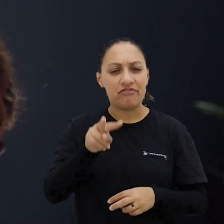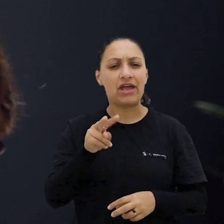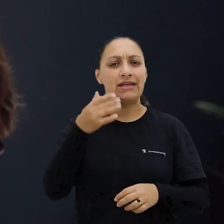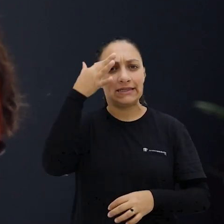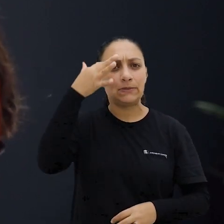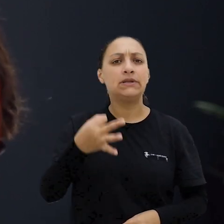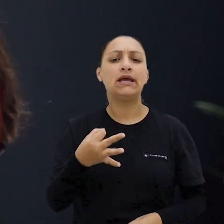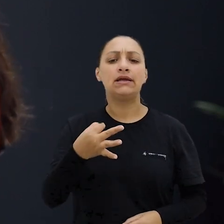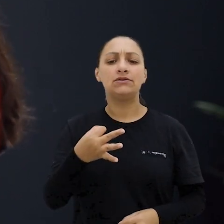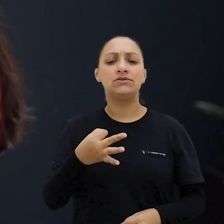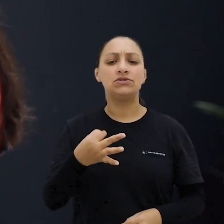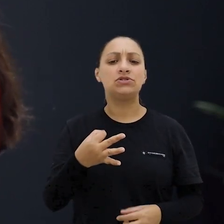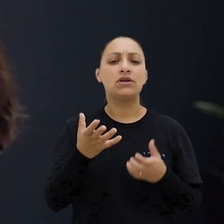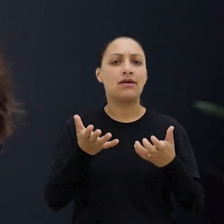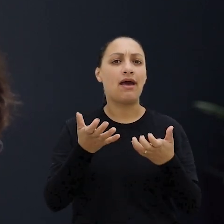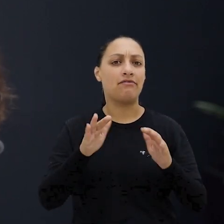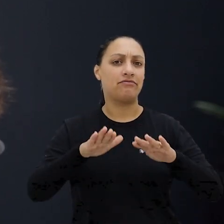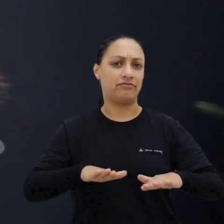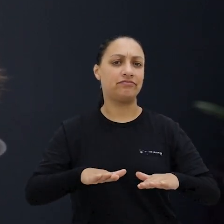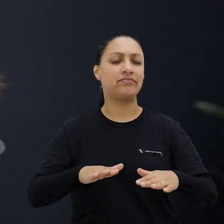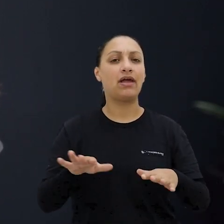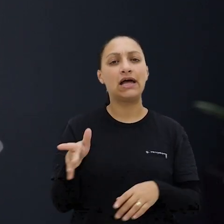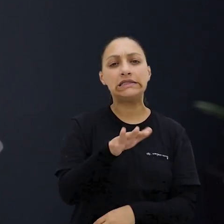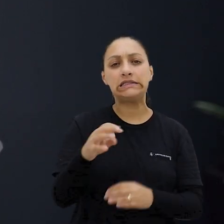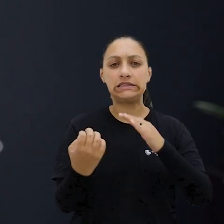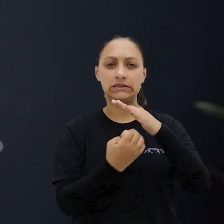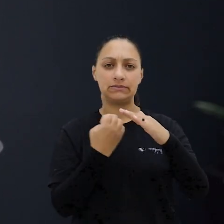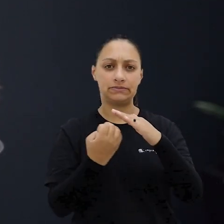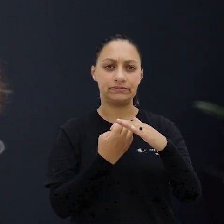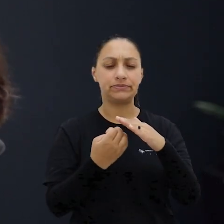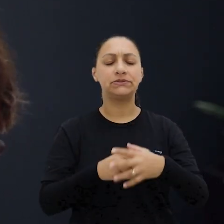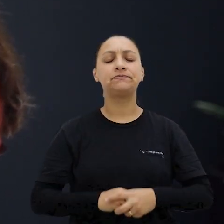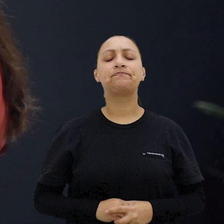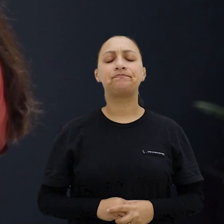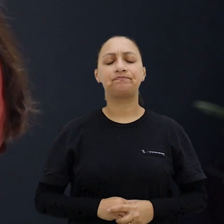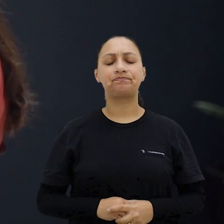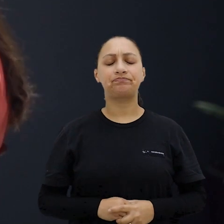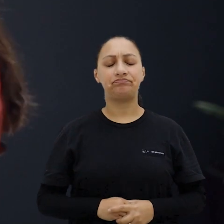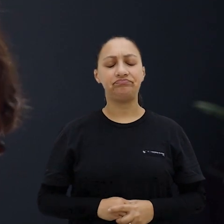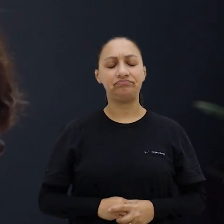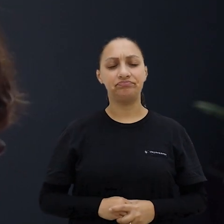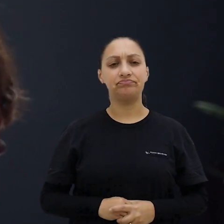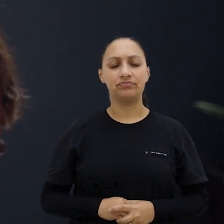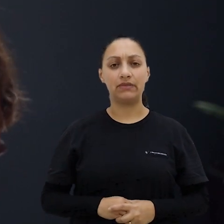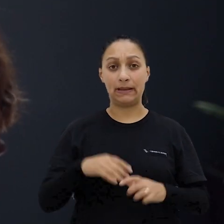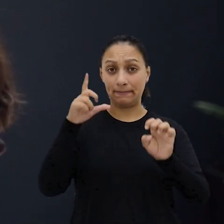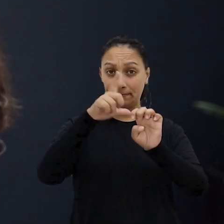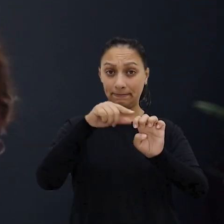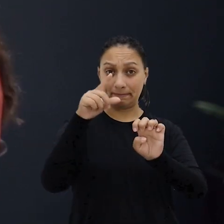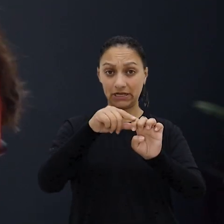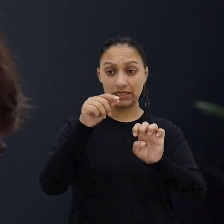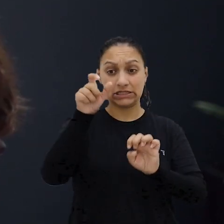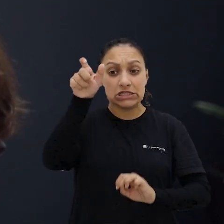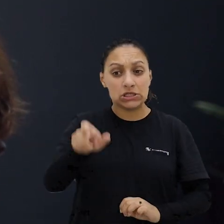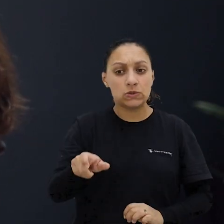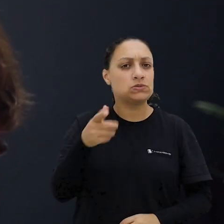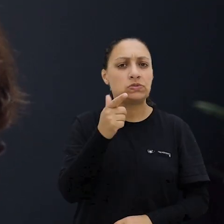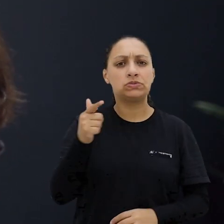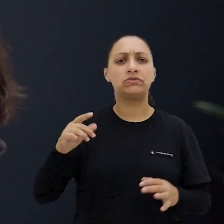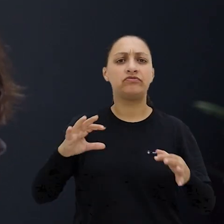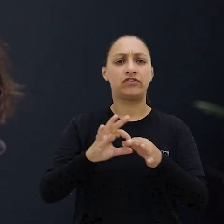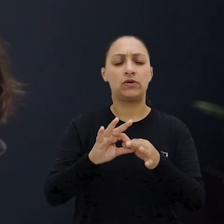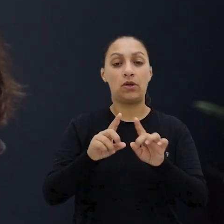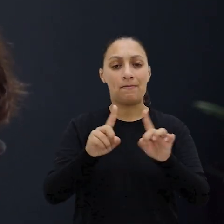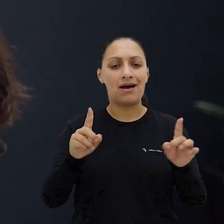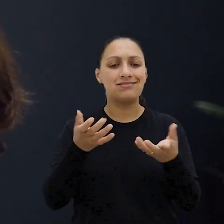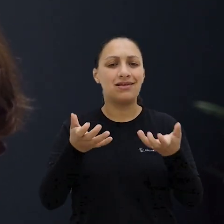que o Fevale Tech Park é esse ambiente. Então, muitas das nossas empresas, elas vêm né, são empreendedores que não têm vínculo com a Fevale,